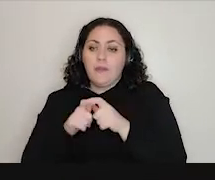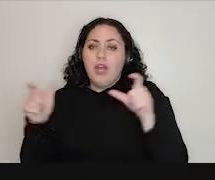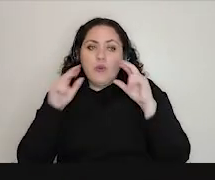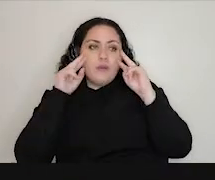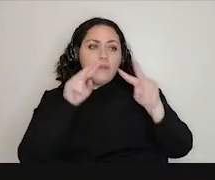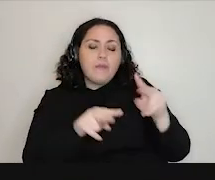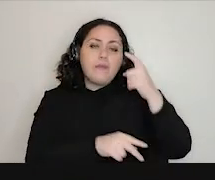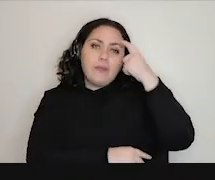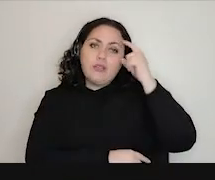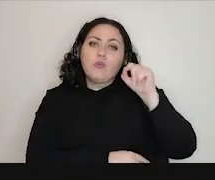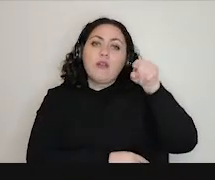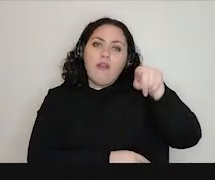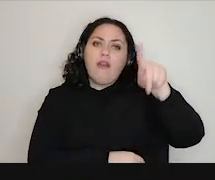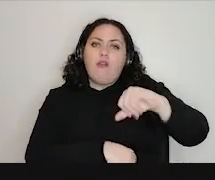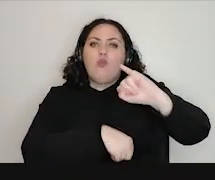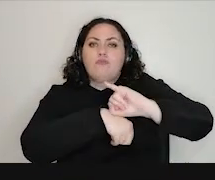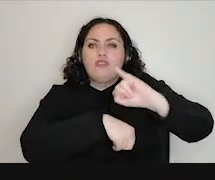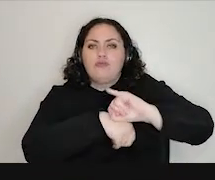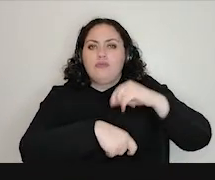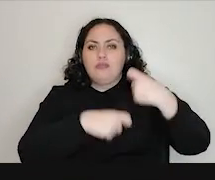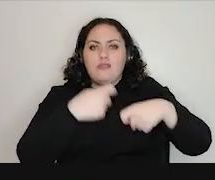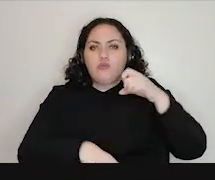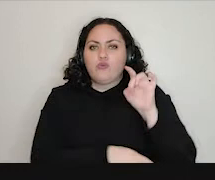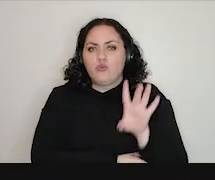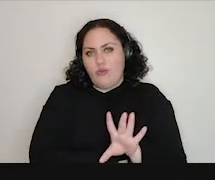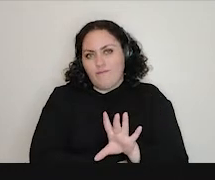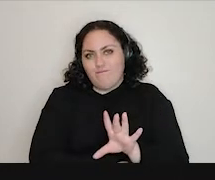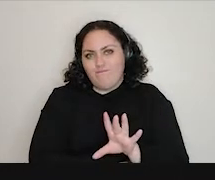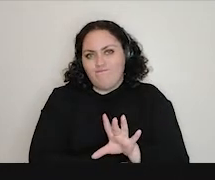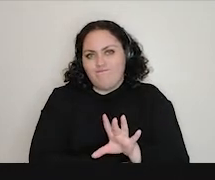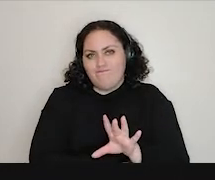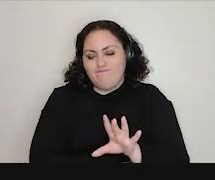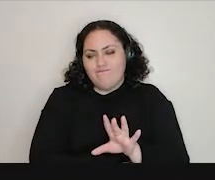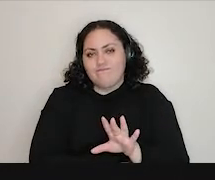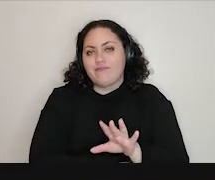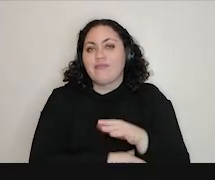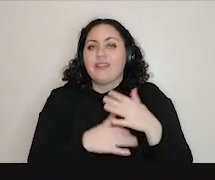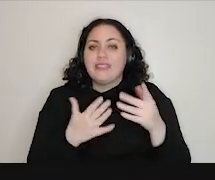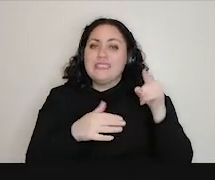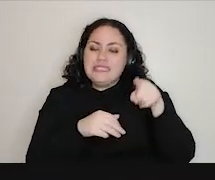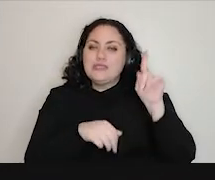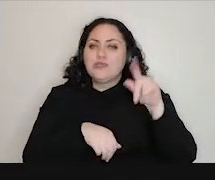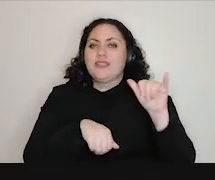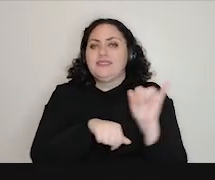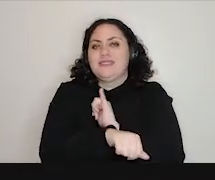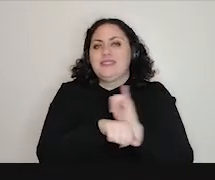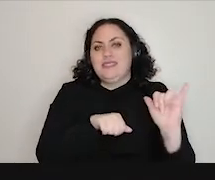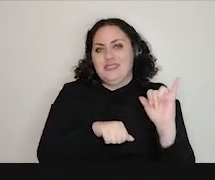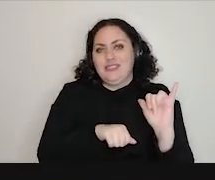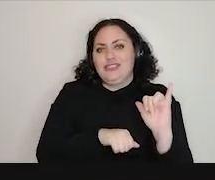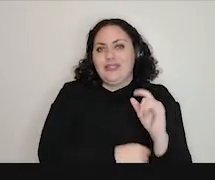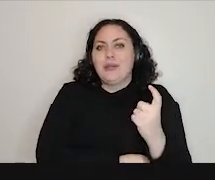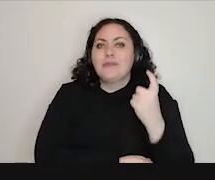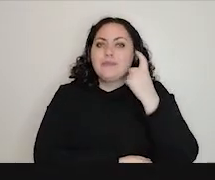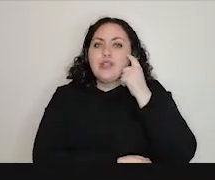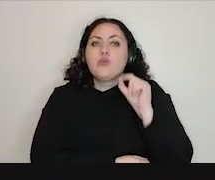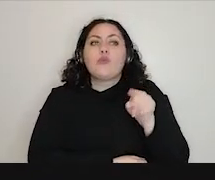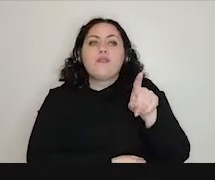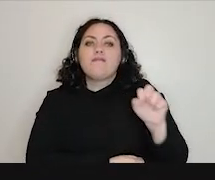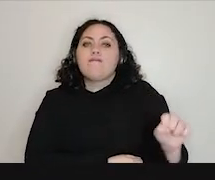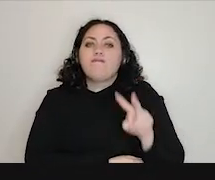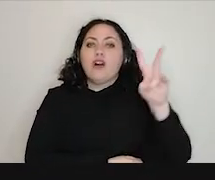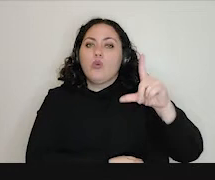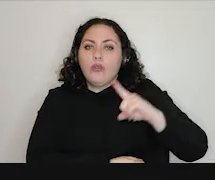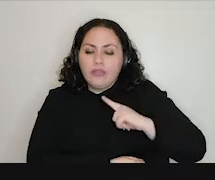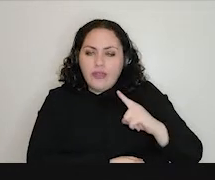é uma estratégia, né, de desconstrução do que tem valor naquele indivíduo.